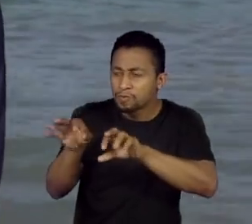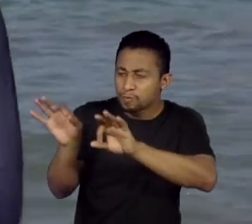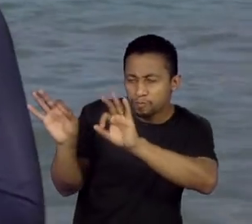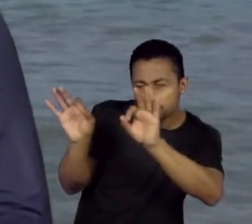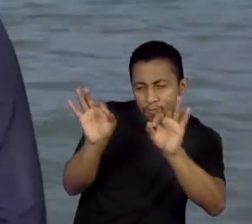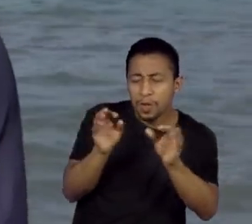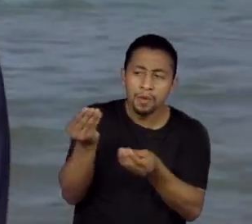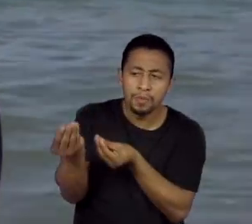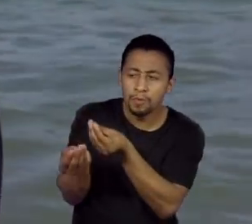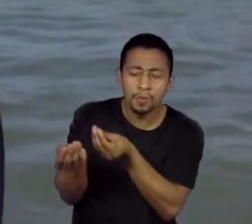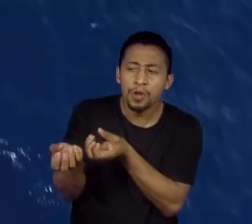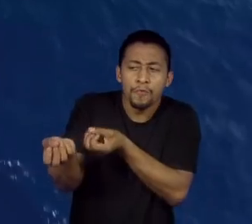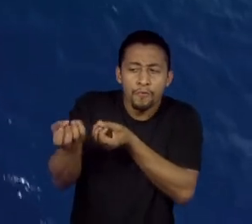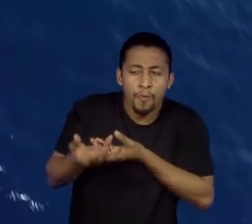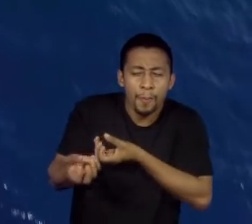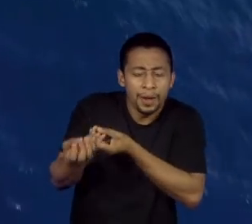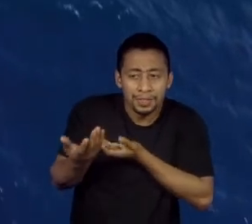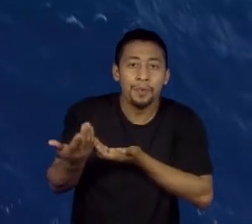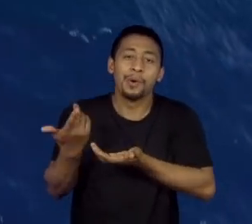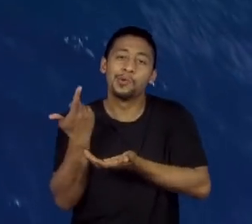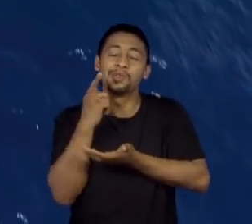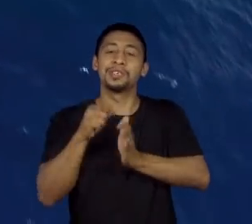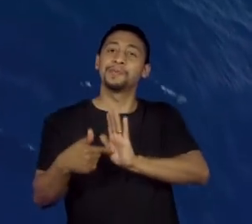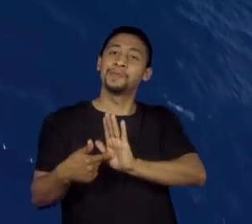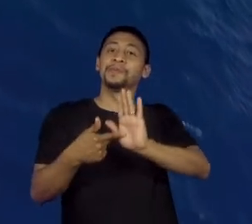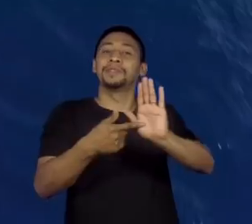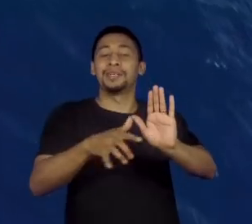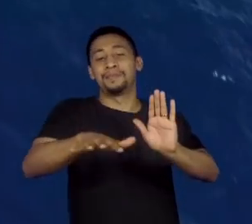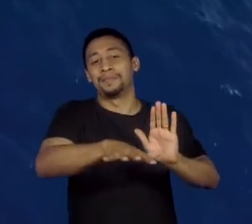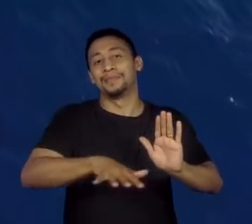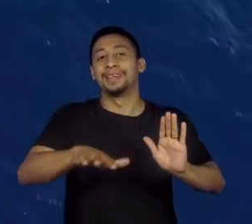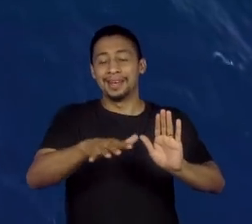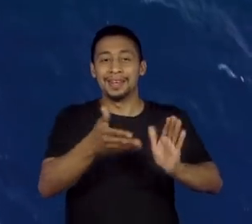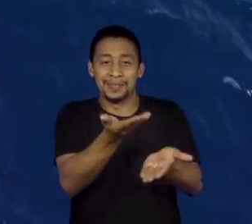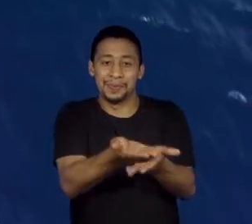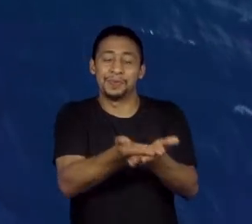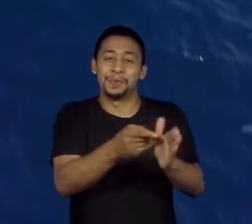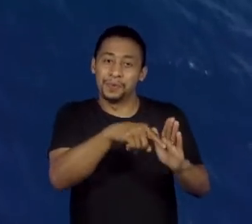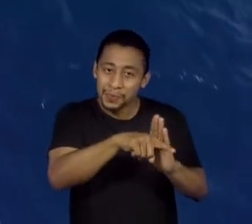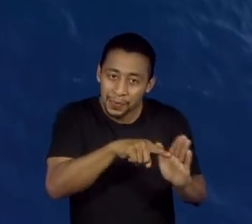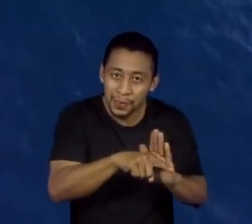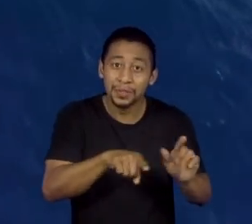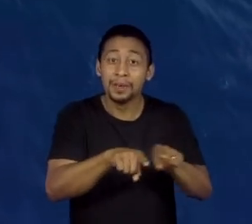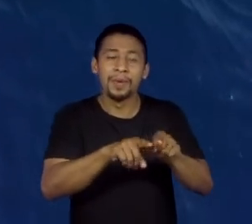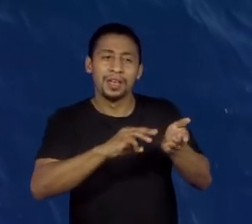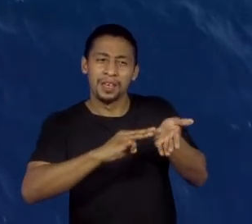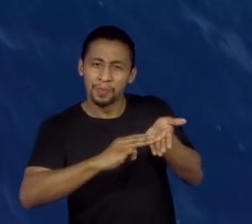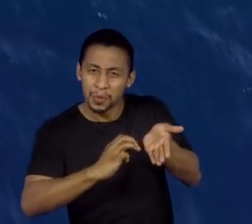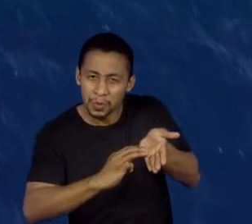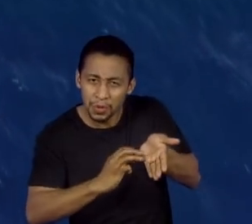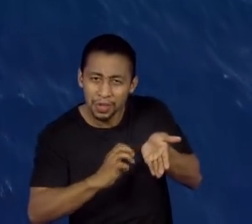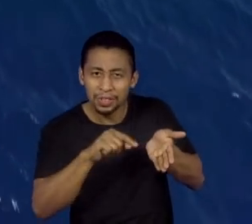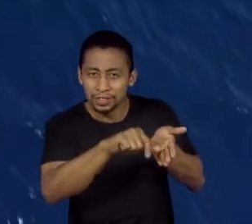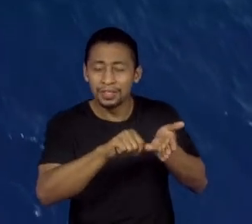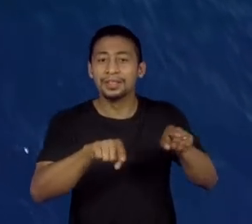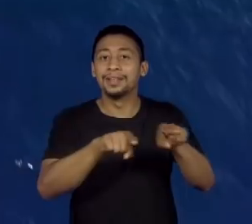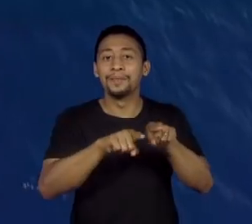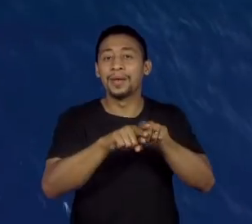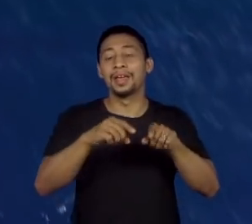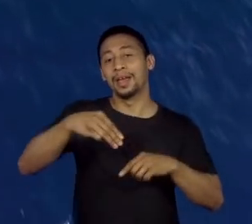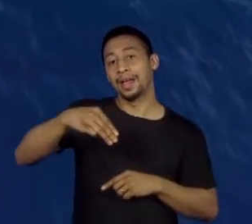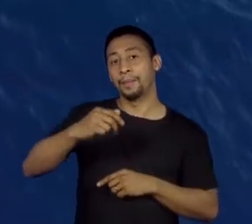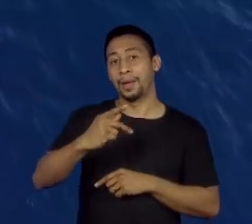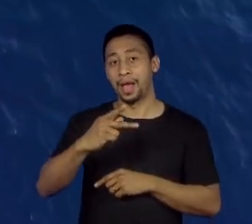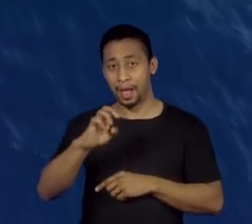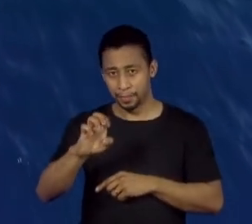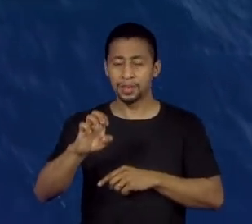cetáceos, baleias e golfinhos, de uma forma geral. Com essas informações, através das metodologias de drone monitoramento, do MAP, né, que é o monitoramento